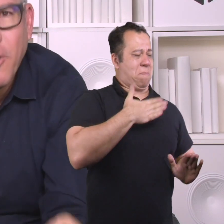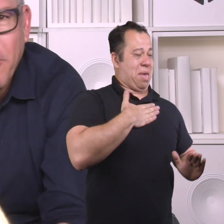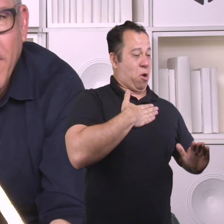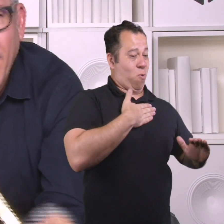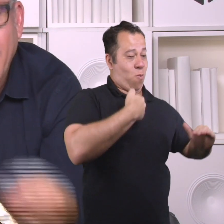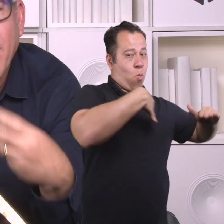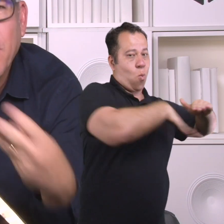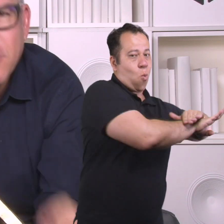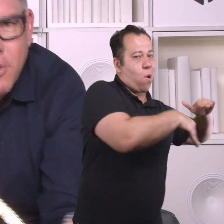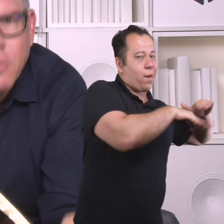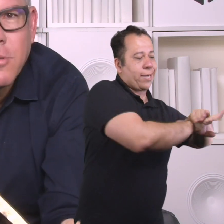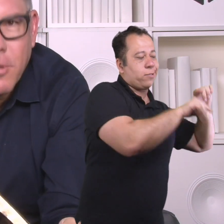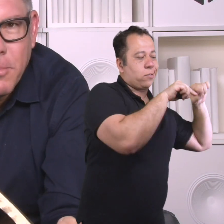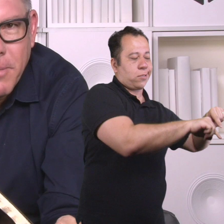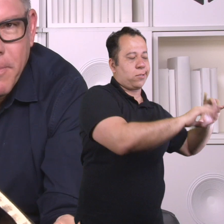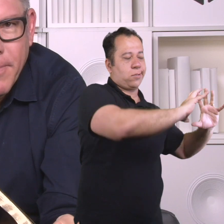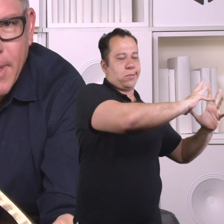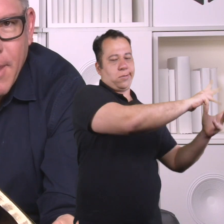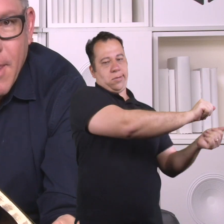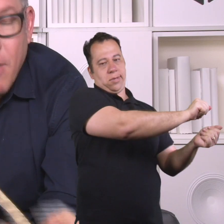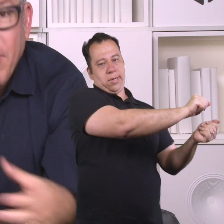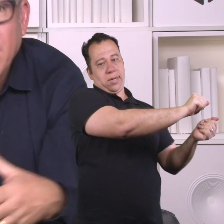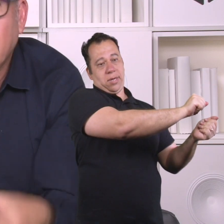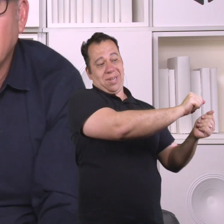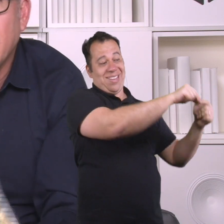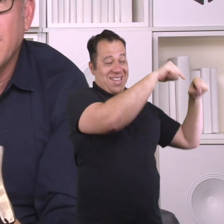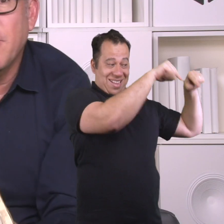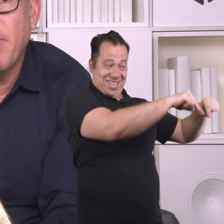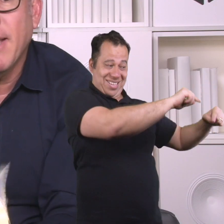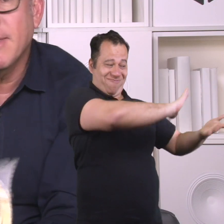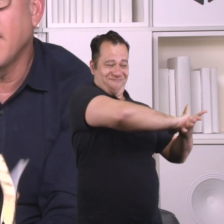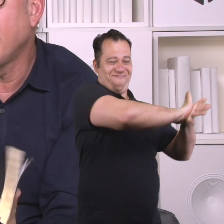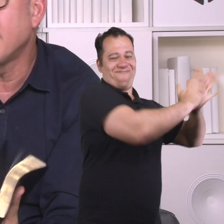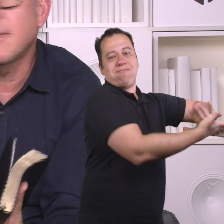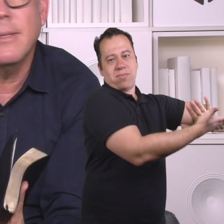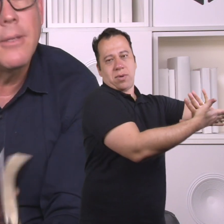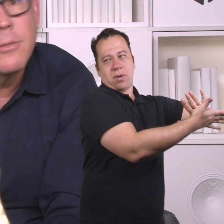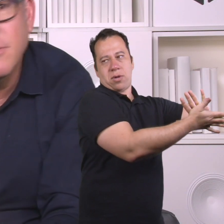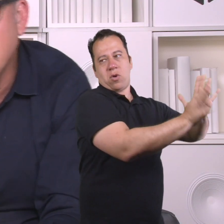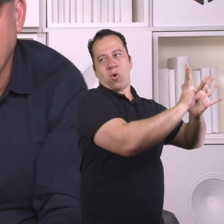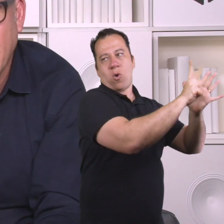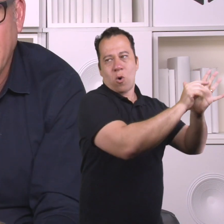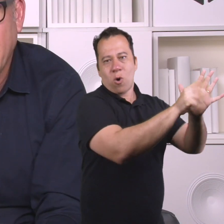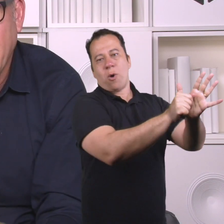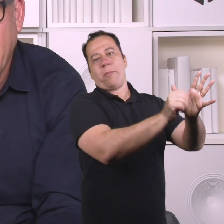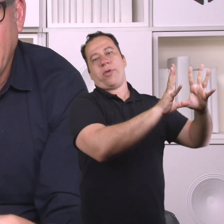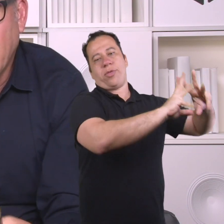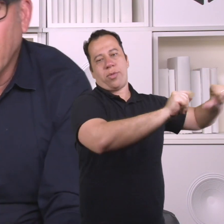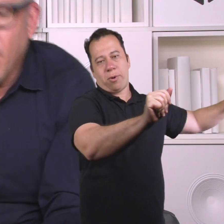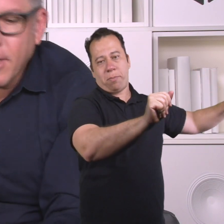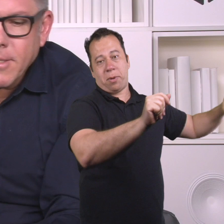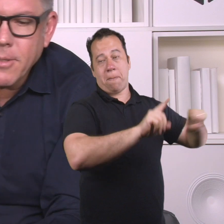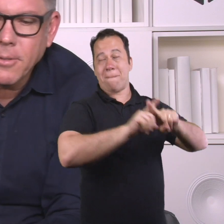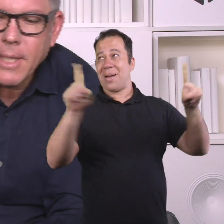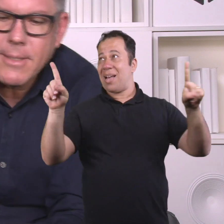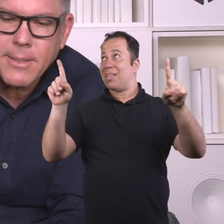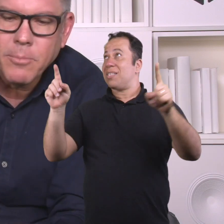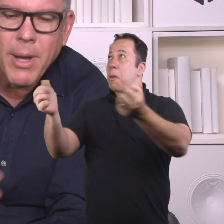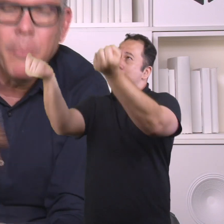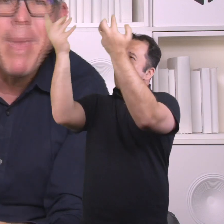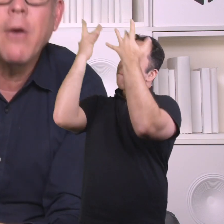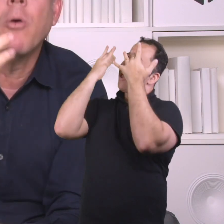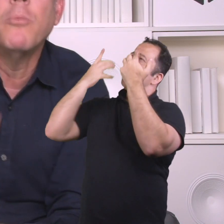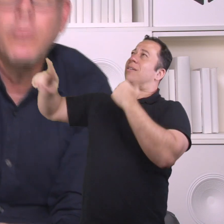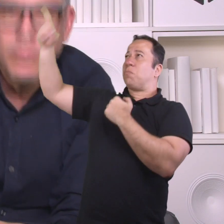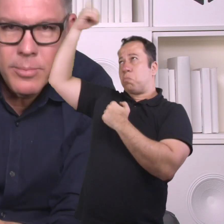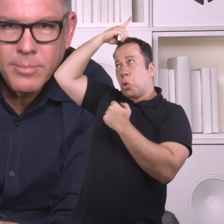traça come, a ferrugem consome. Mas quando a gente pega as riquezas que Deus nos dá e coloca em circulação